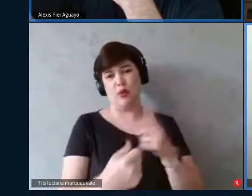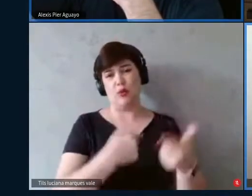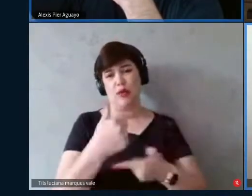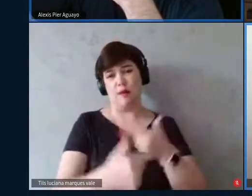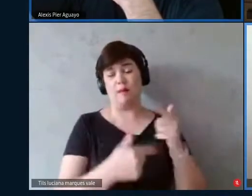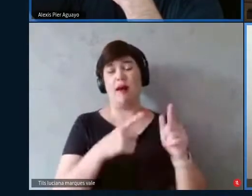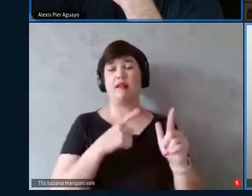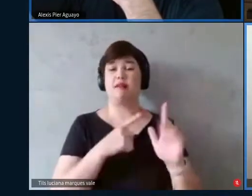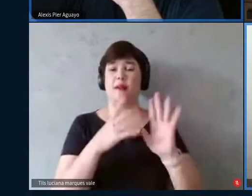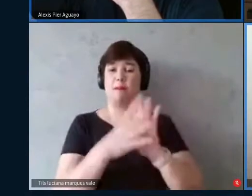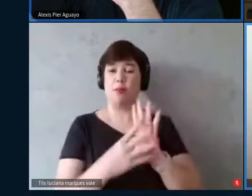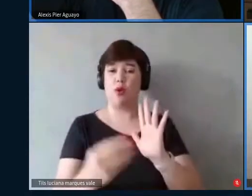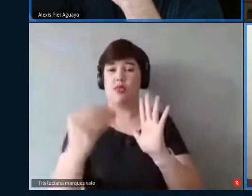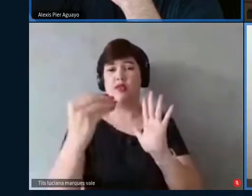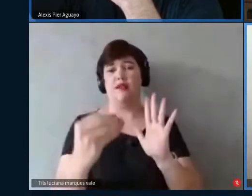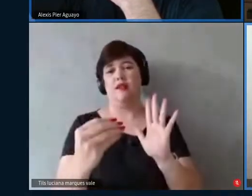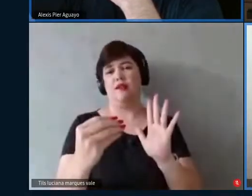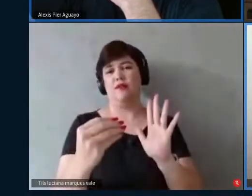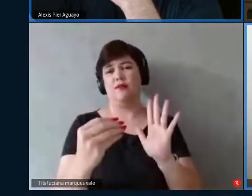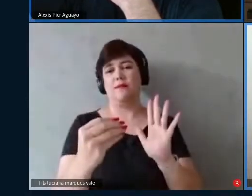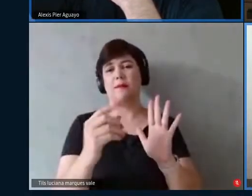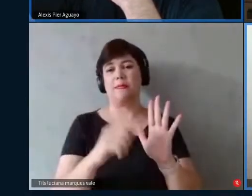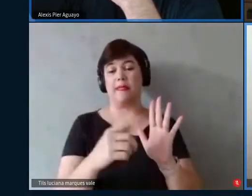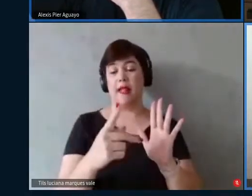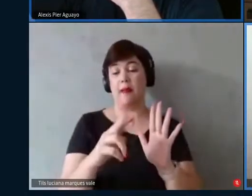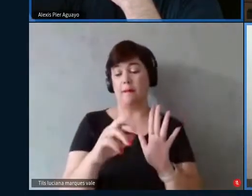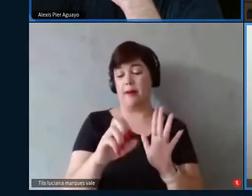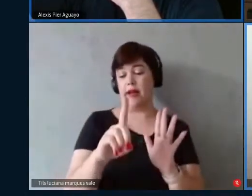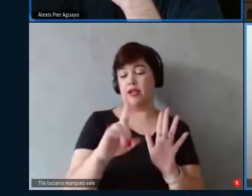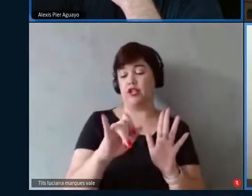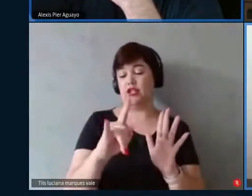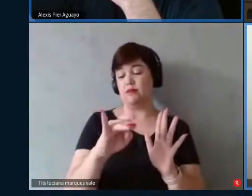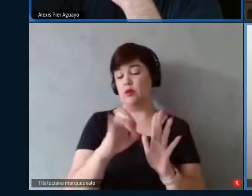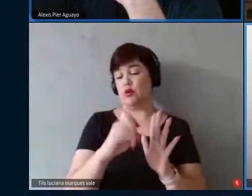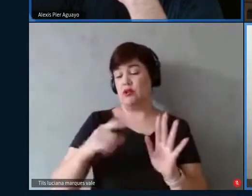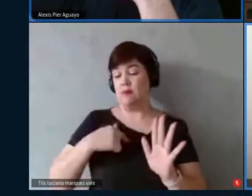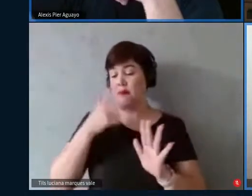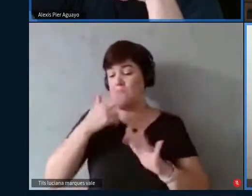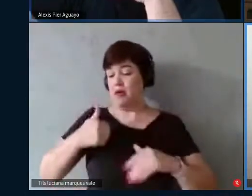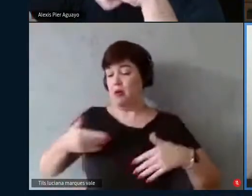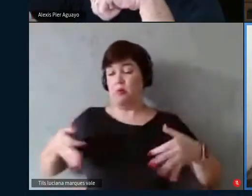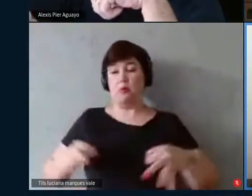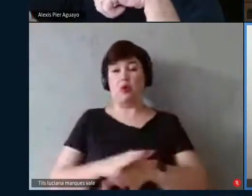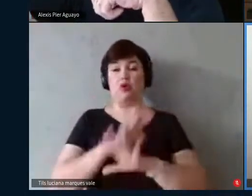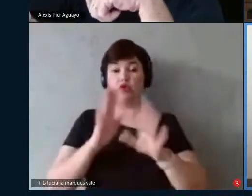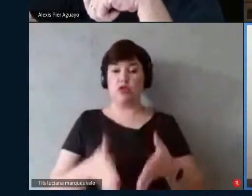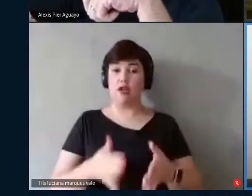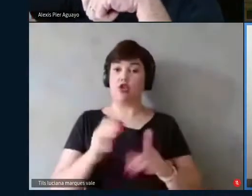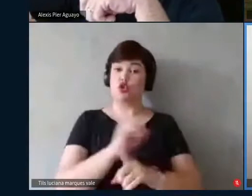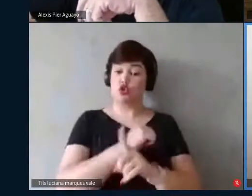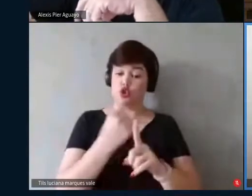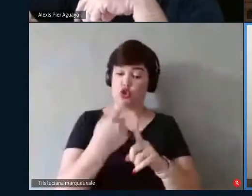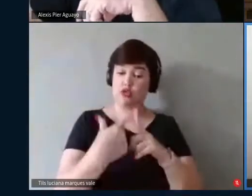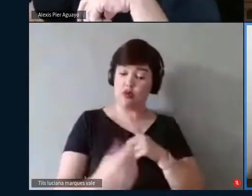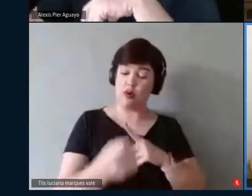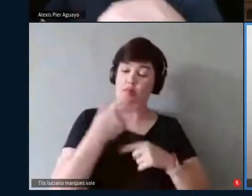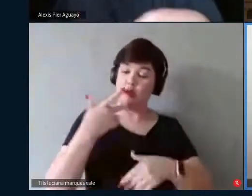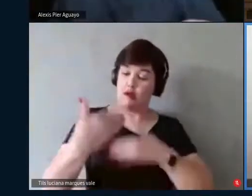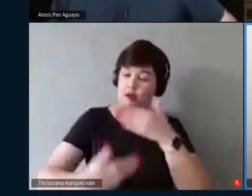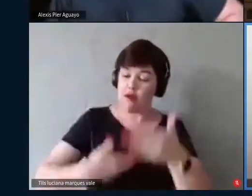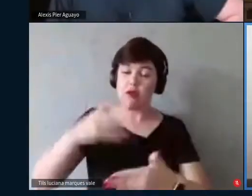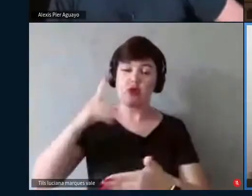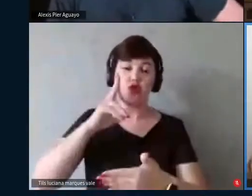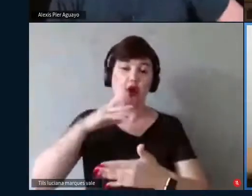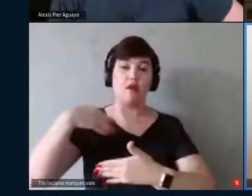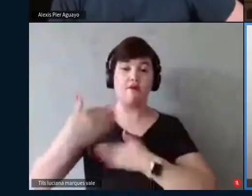um modelo que diz que essa predisposição ela é parcialmente inata. Então, se é sociolinguística, ela é social, ela é histórica, ela é